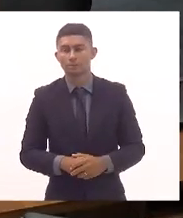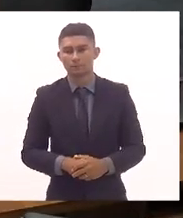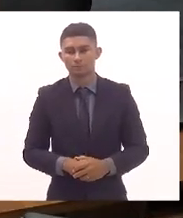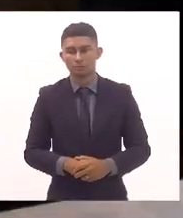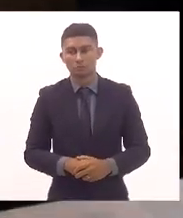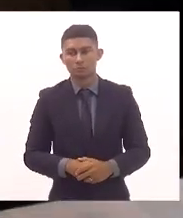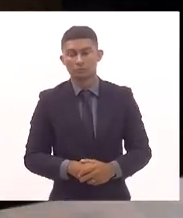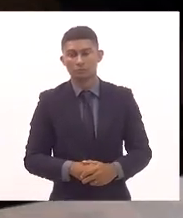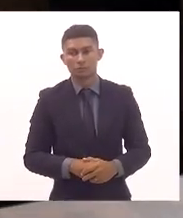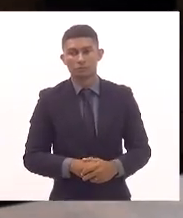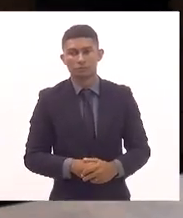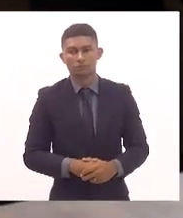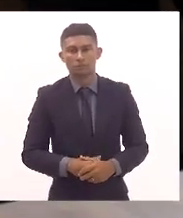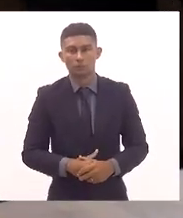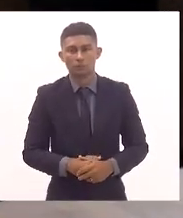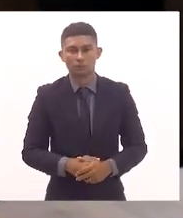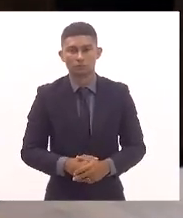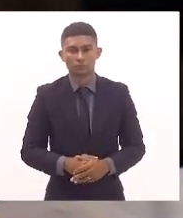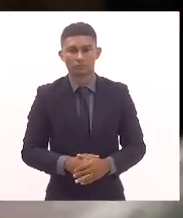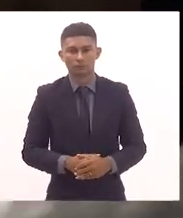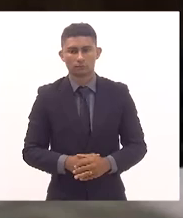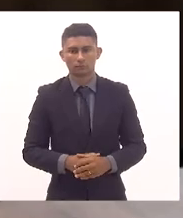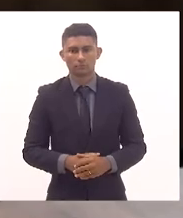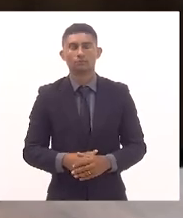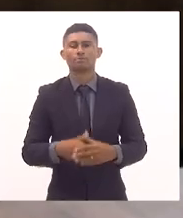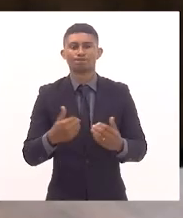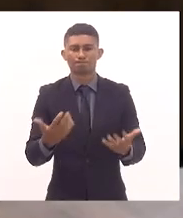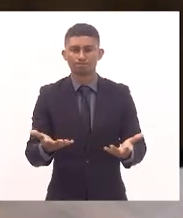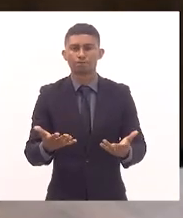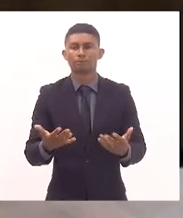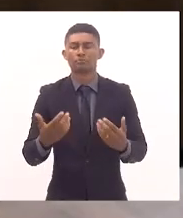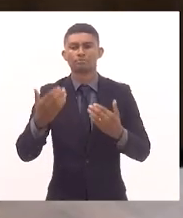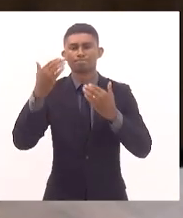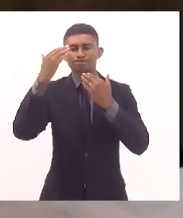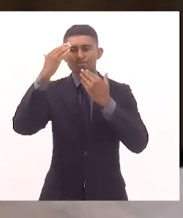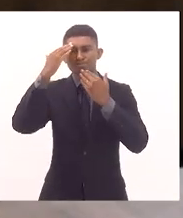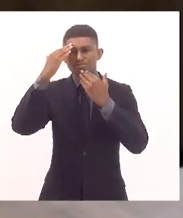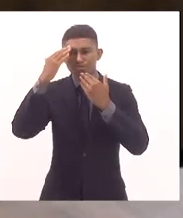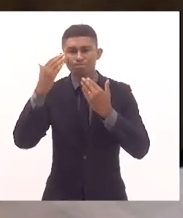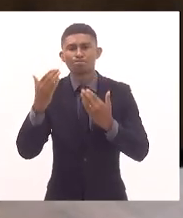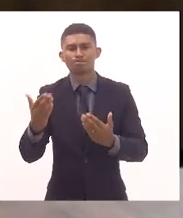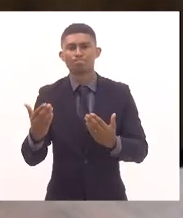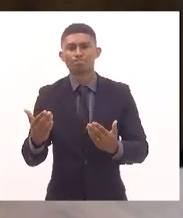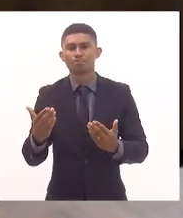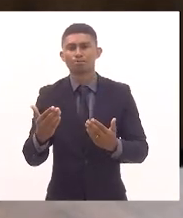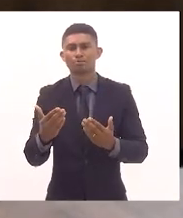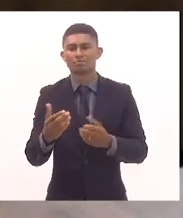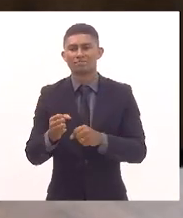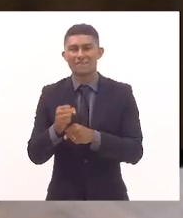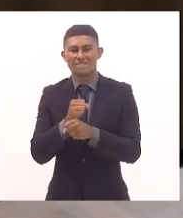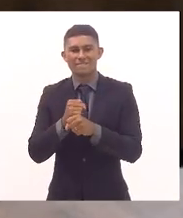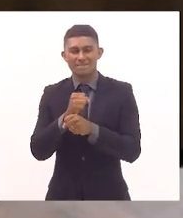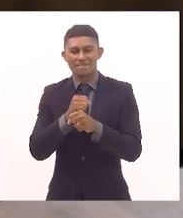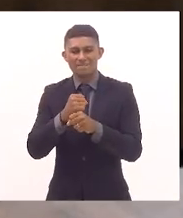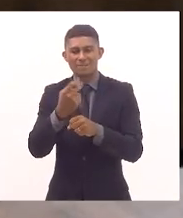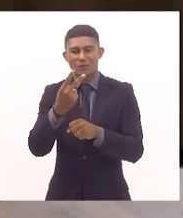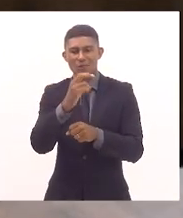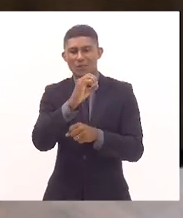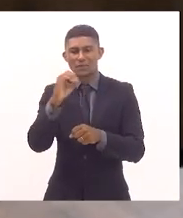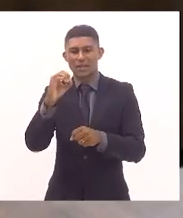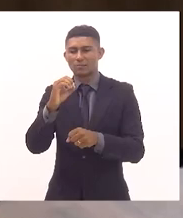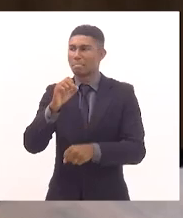Senhor presidente, eu quero fazer um agradecimento nesse momento, depois de 200 anos de espera.